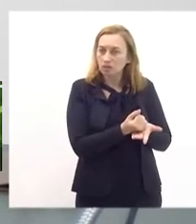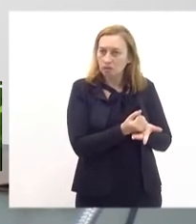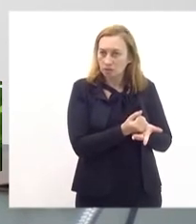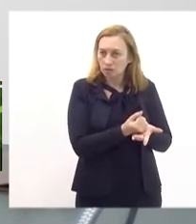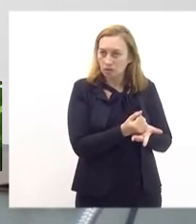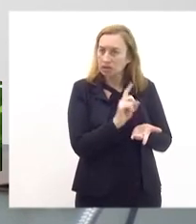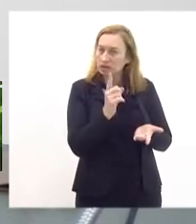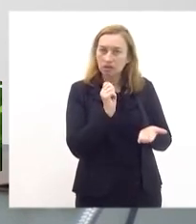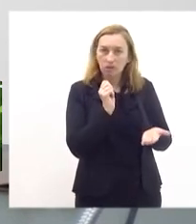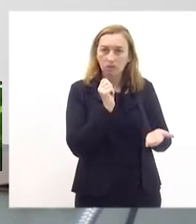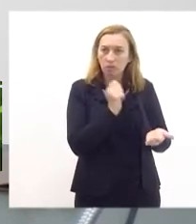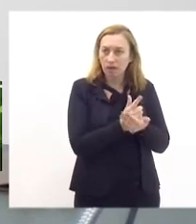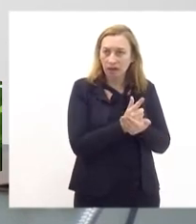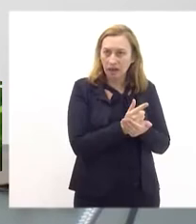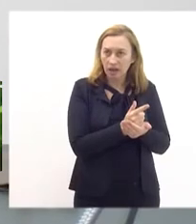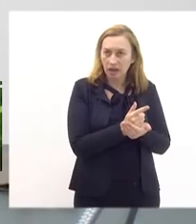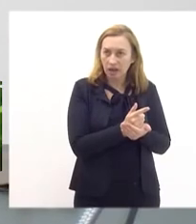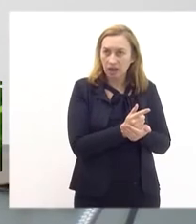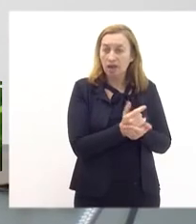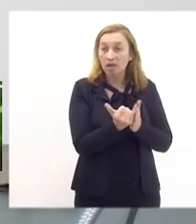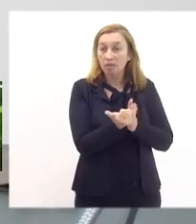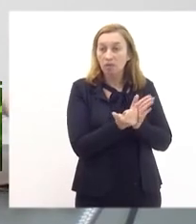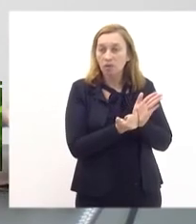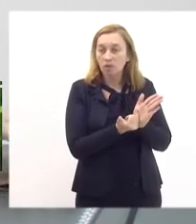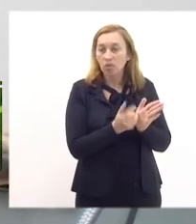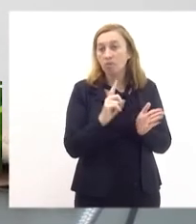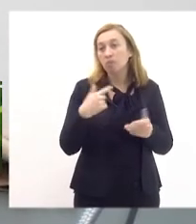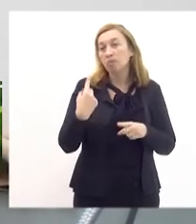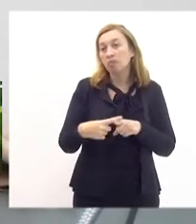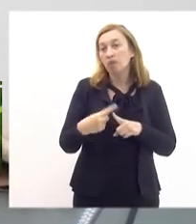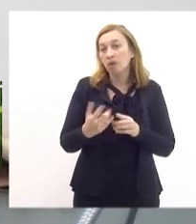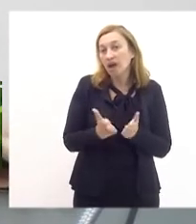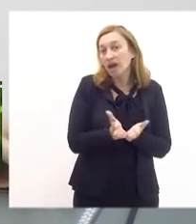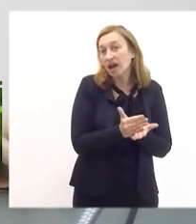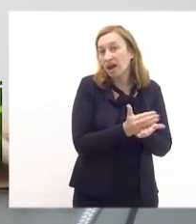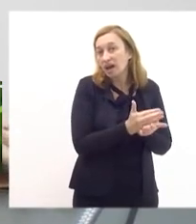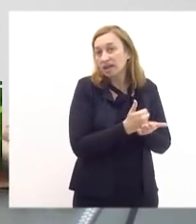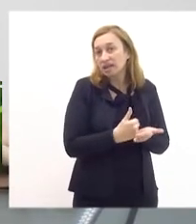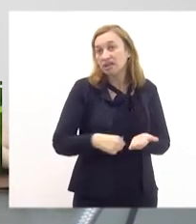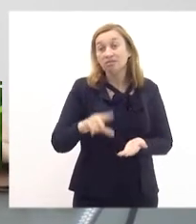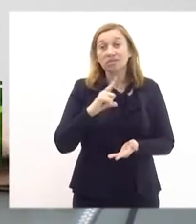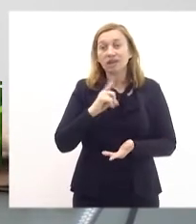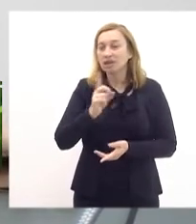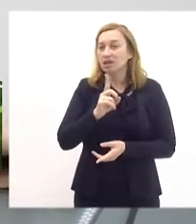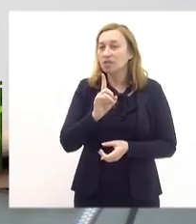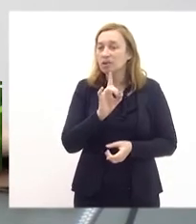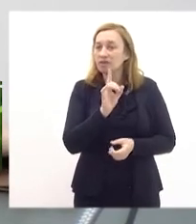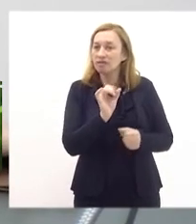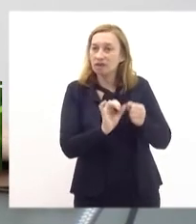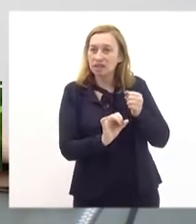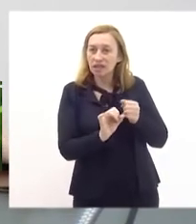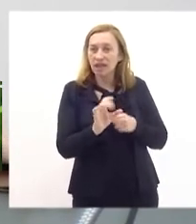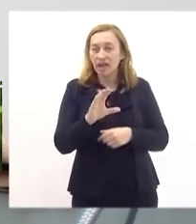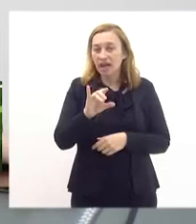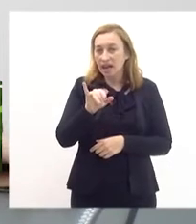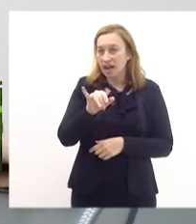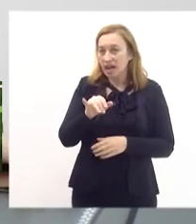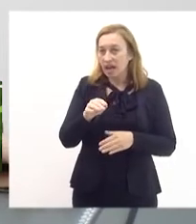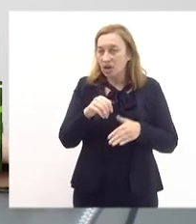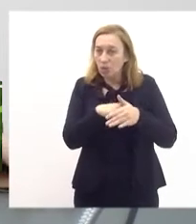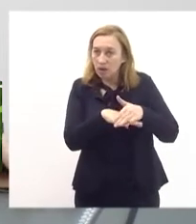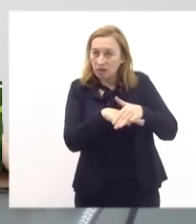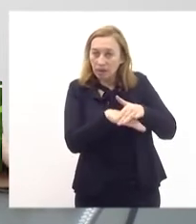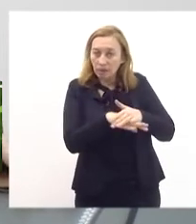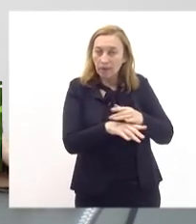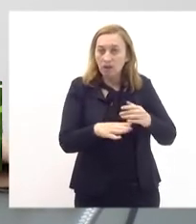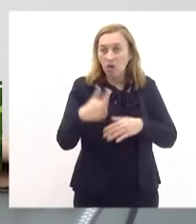de não pagar um imposto, porque a arrecadação ela existe não para fazer caixa. Eu sempre digo que o sucesso de um